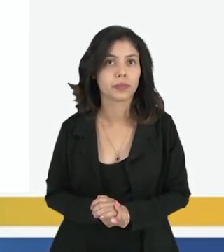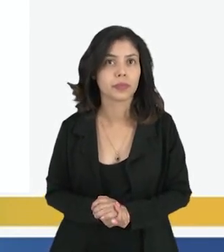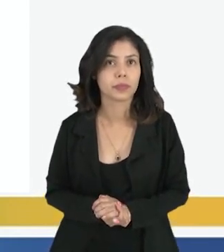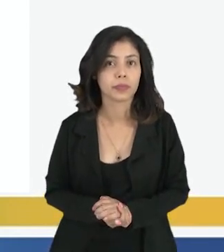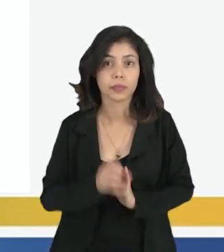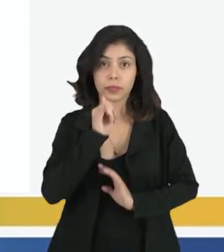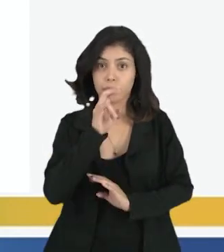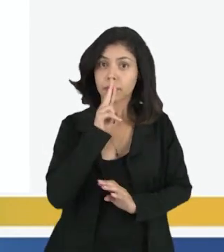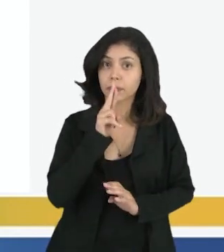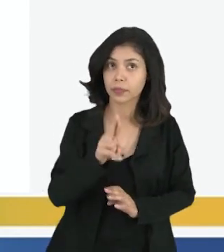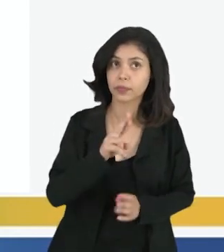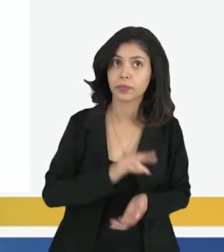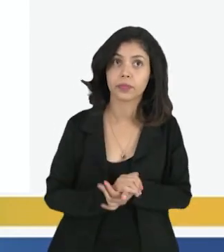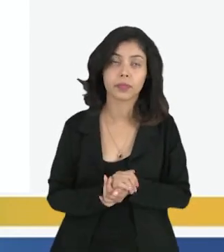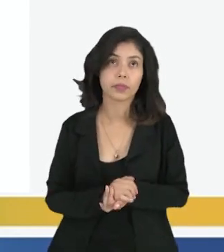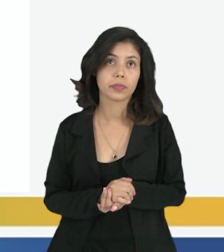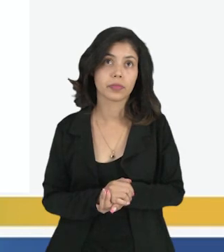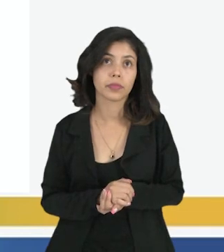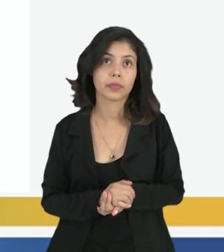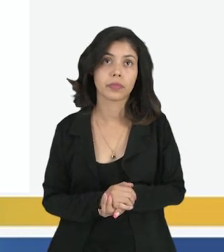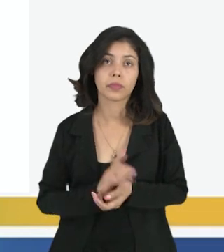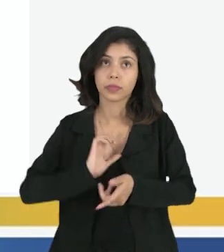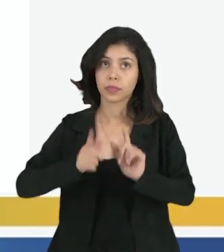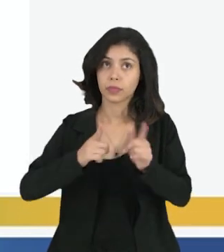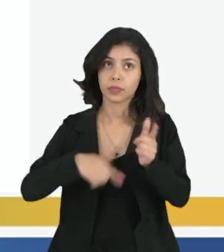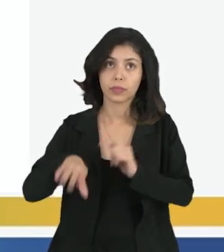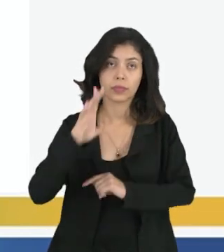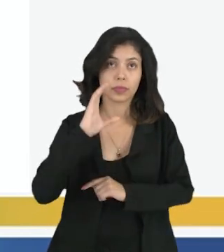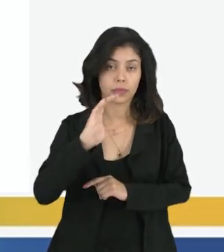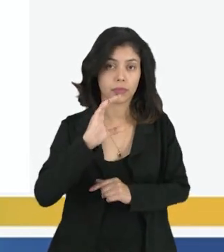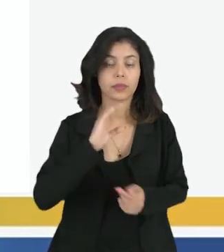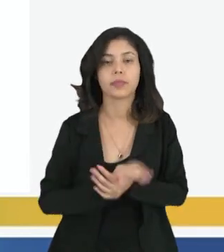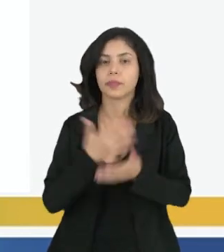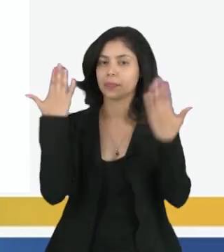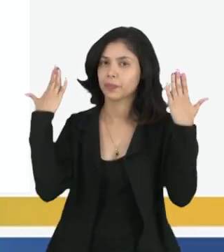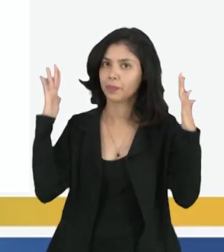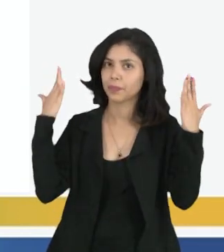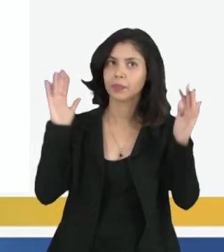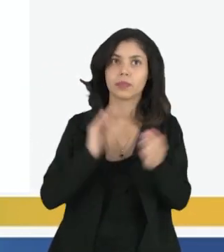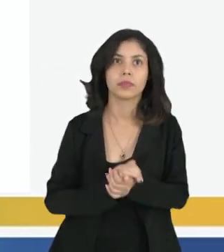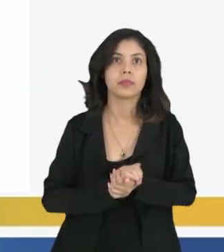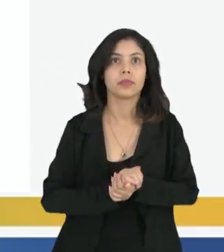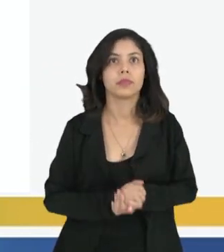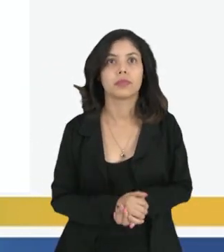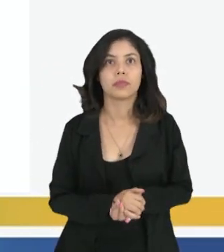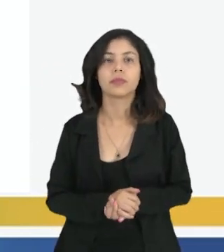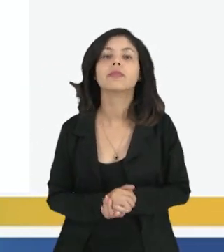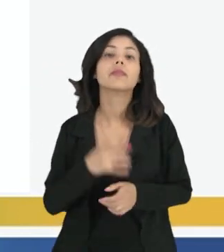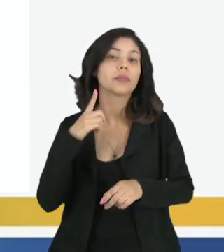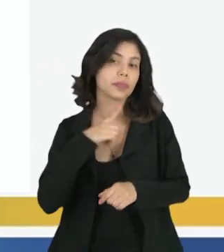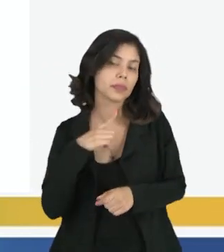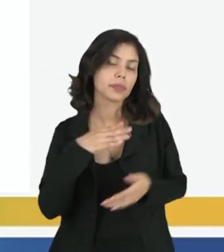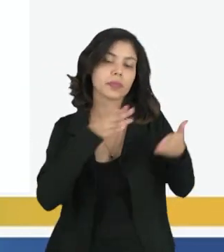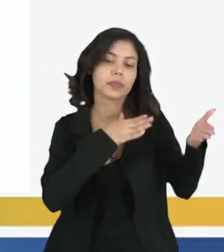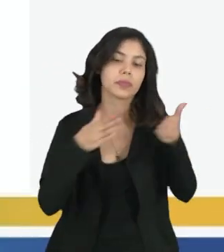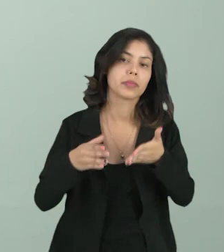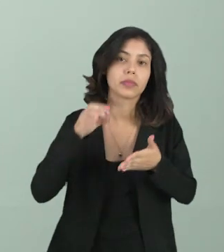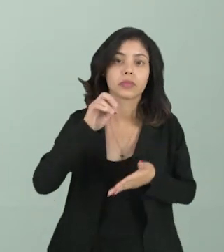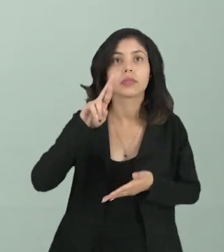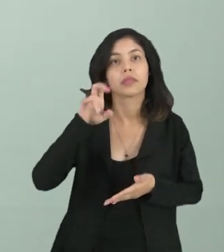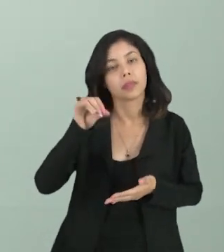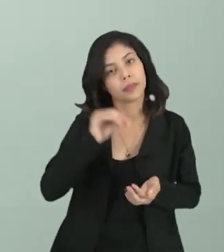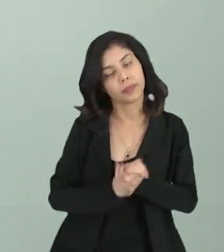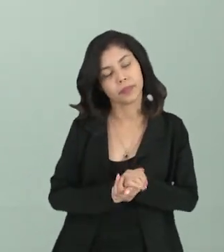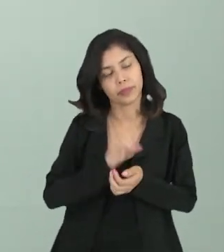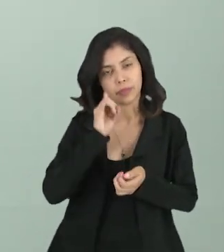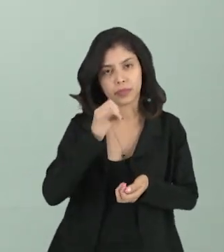Se você respondeu que a alternativa correta é a letra C, está certo, é Suíça. A Suíça está na parte central. E